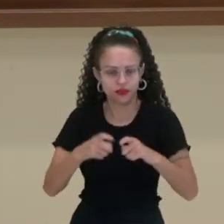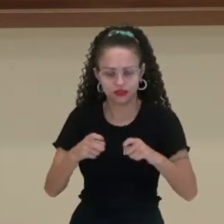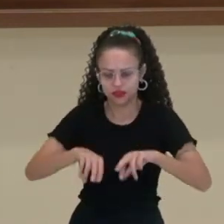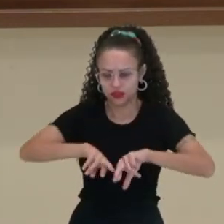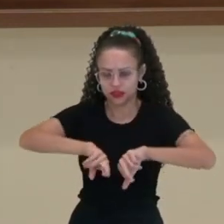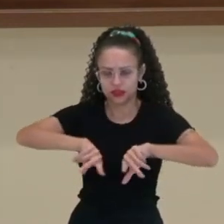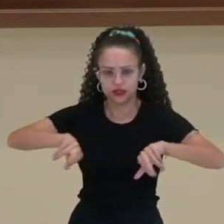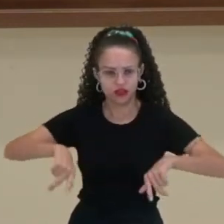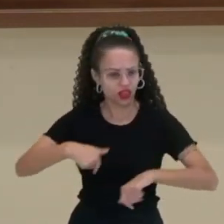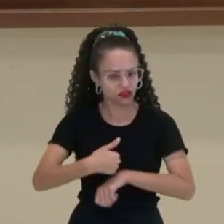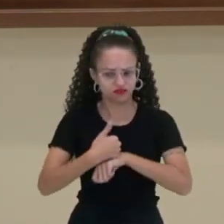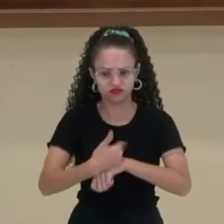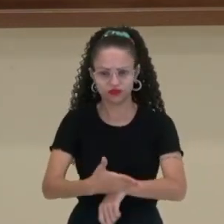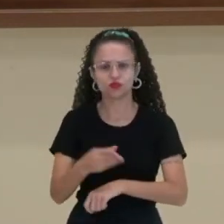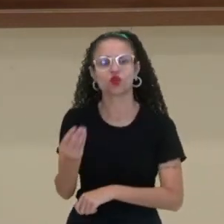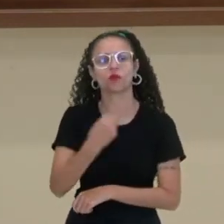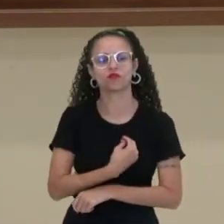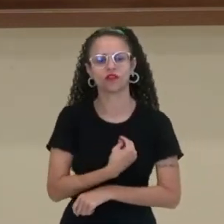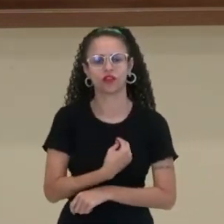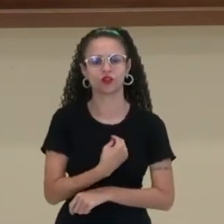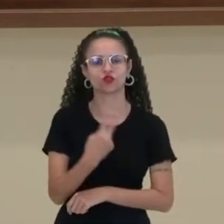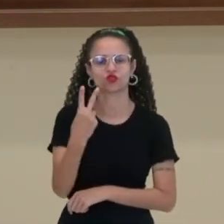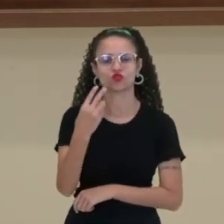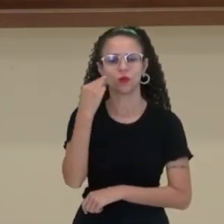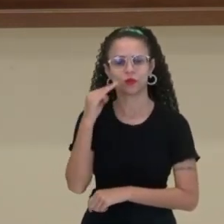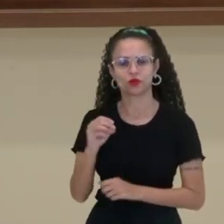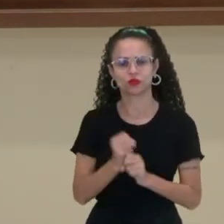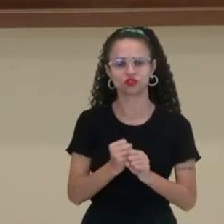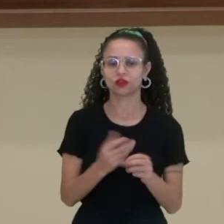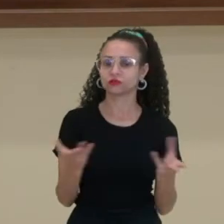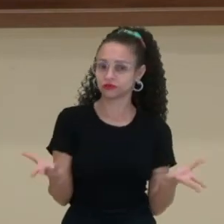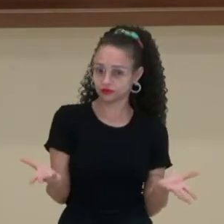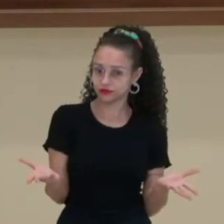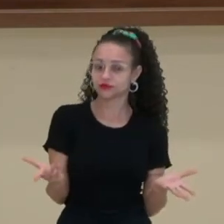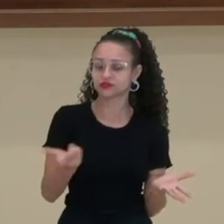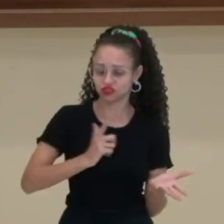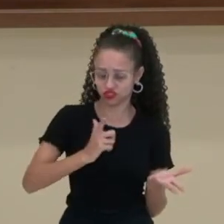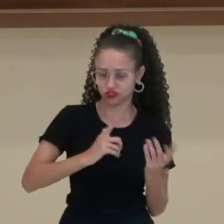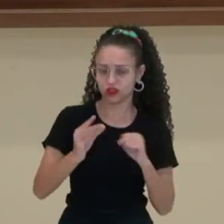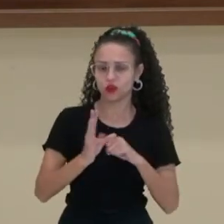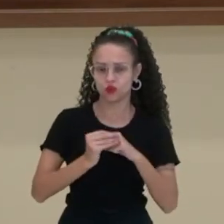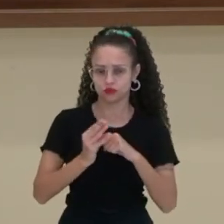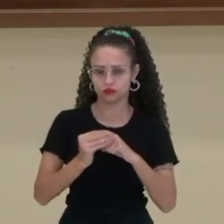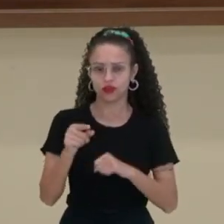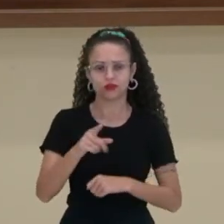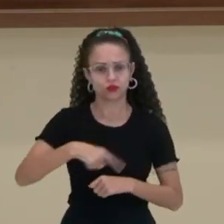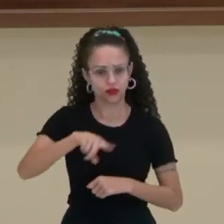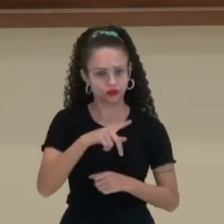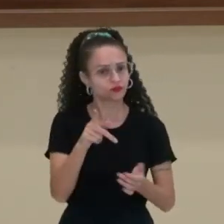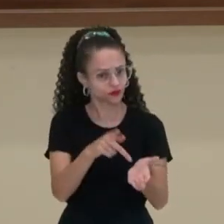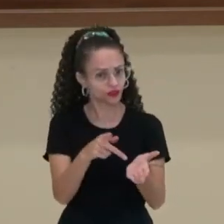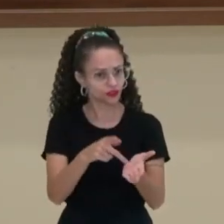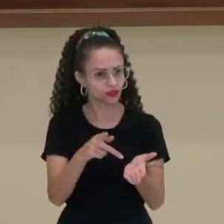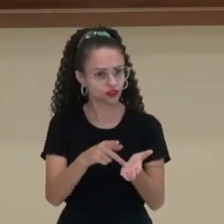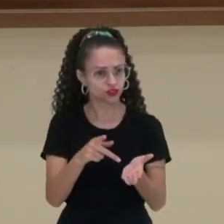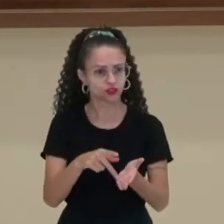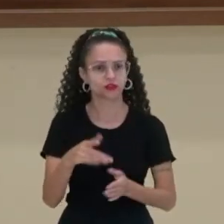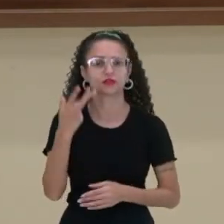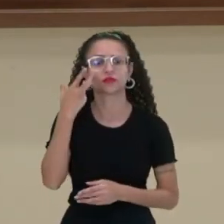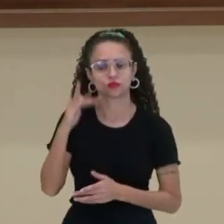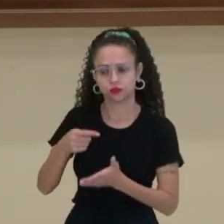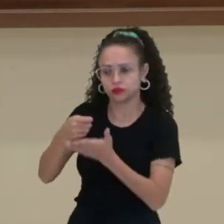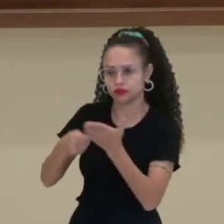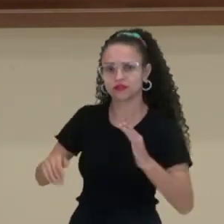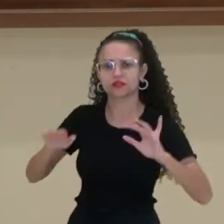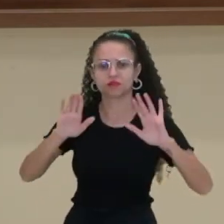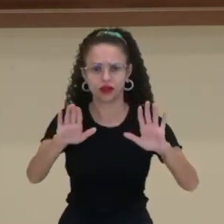que se viravam. Como que eles viveram 2 milhões de anos? Porque eles tinham conhecimento. Eles, é verdade, não dominavam a escrita,